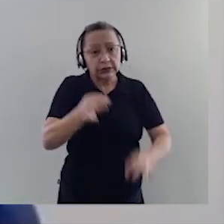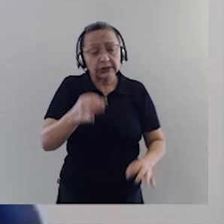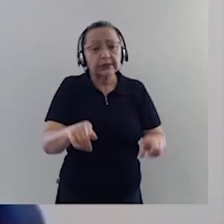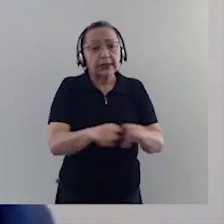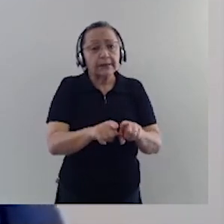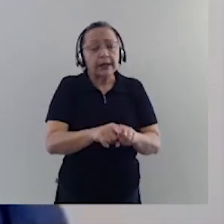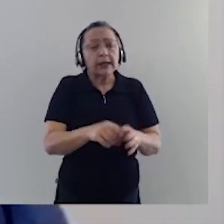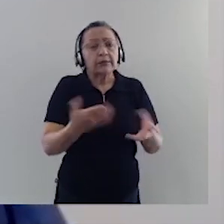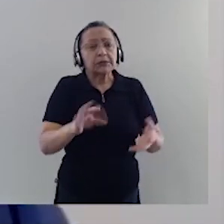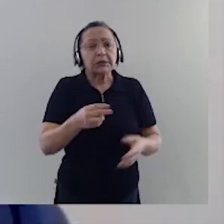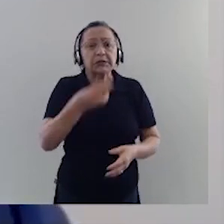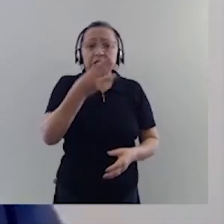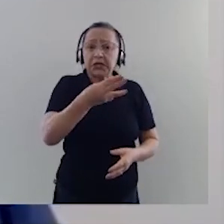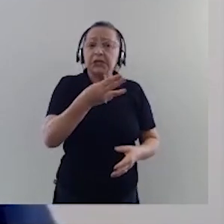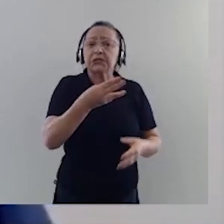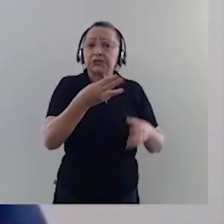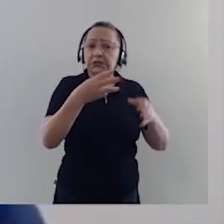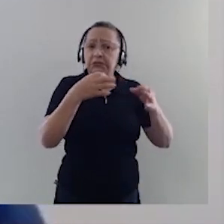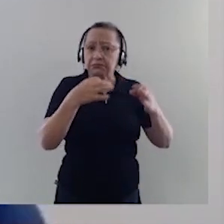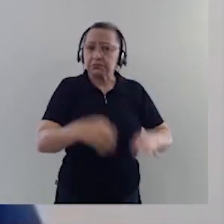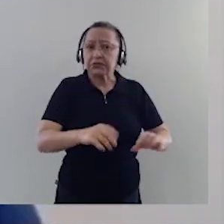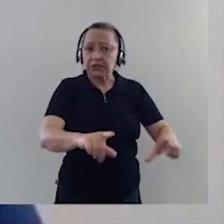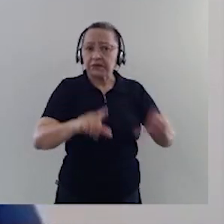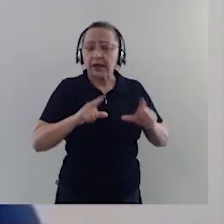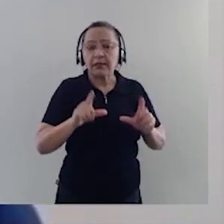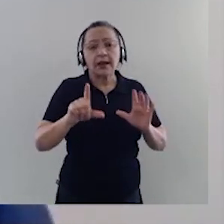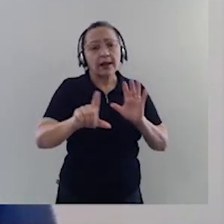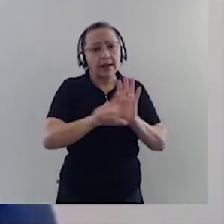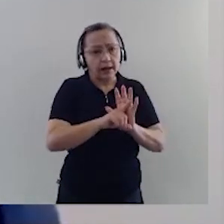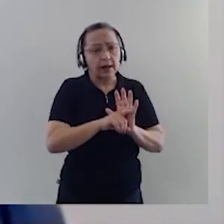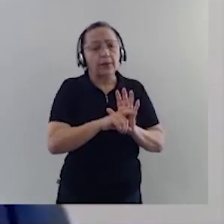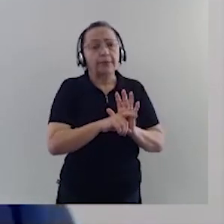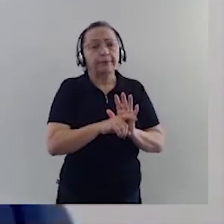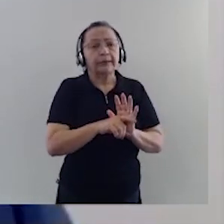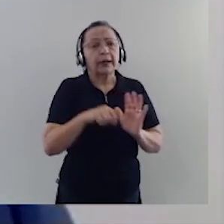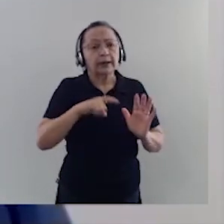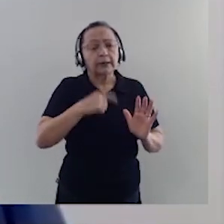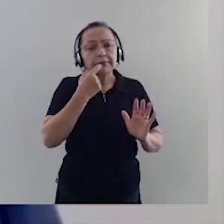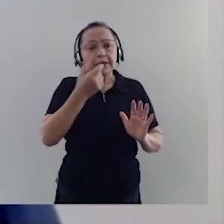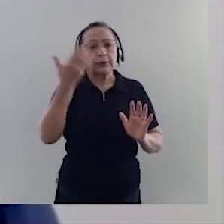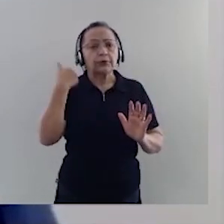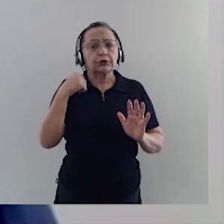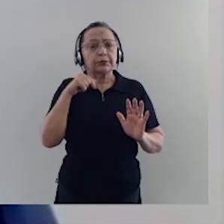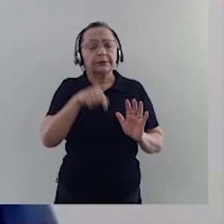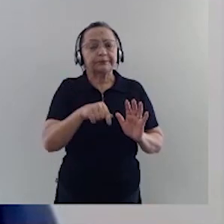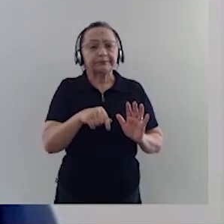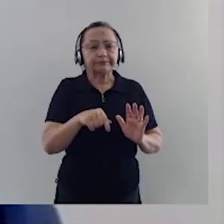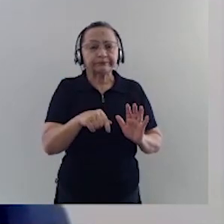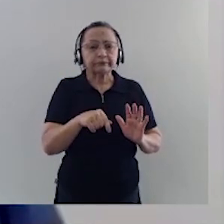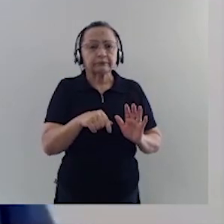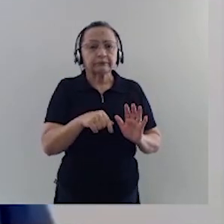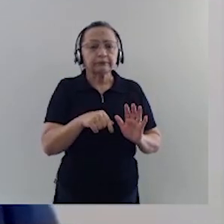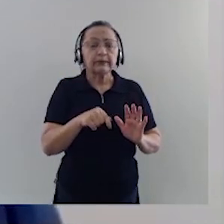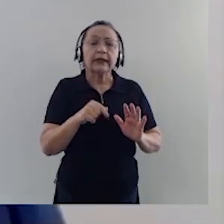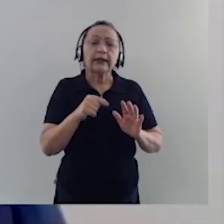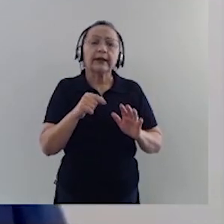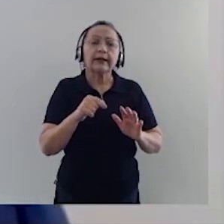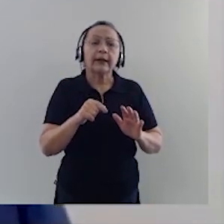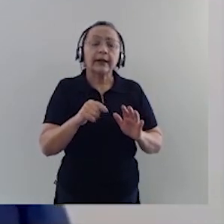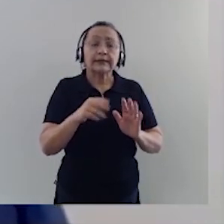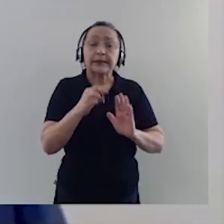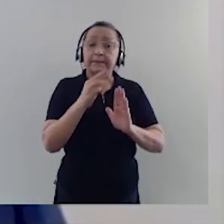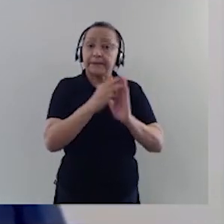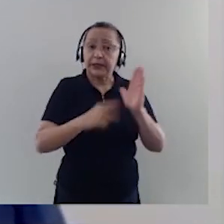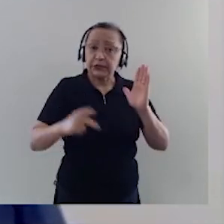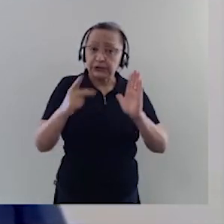3 diplomas legais vieram com essa última providência de digitalização. A